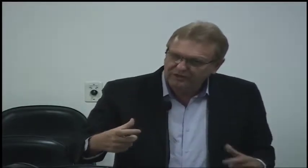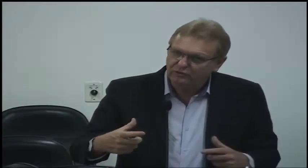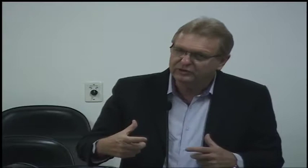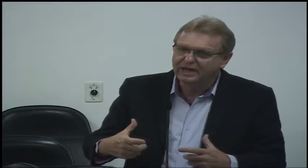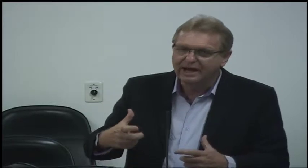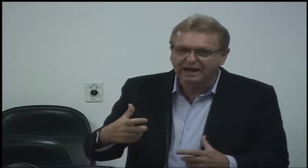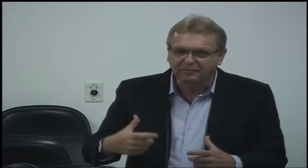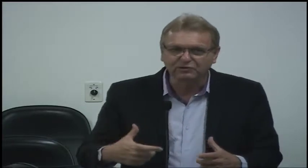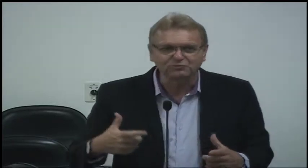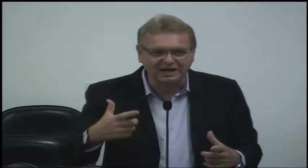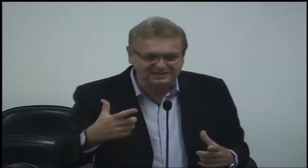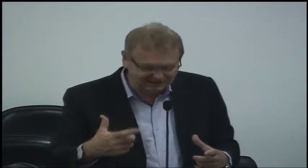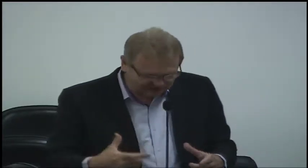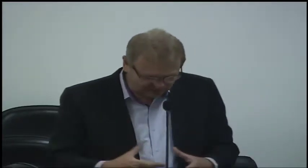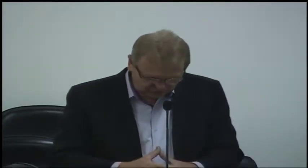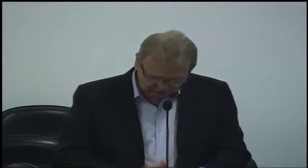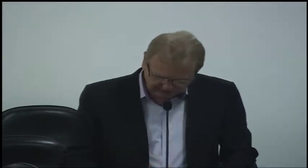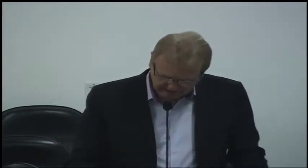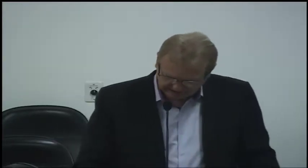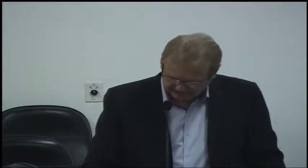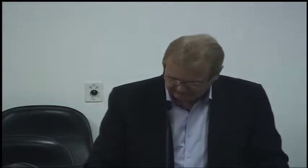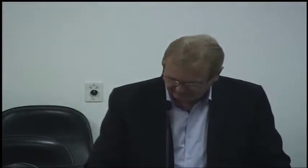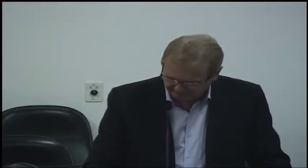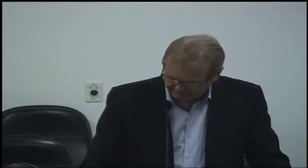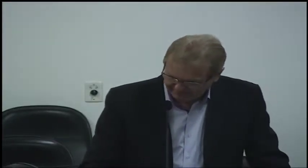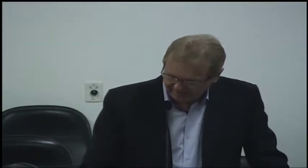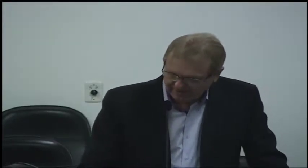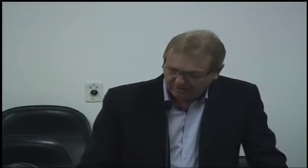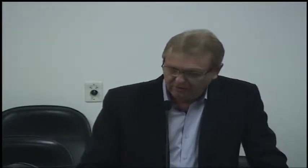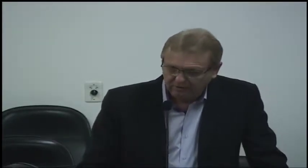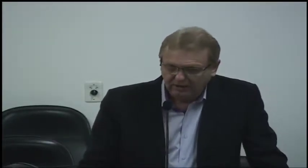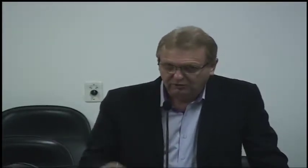em frente onde era, para os mais antigos, onde era